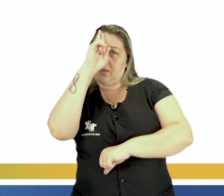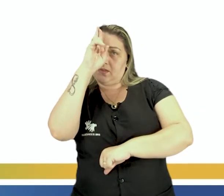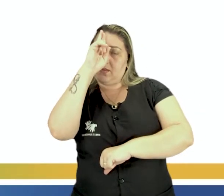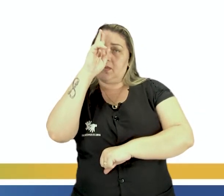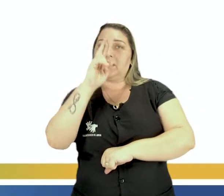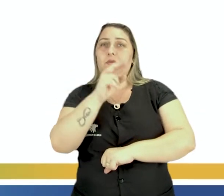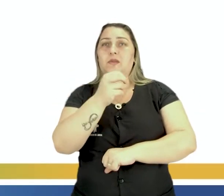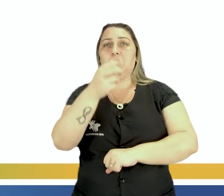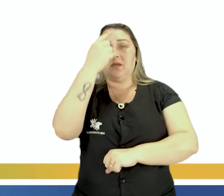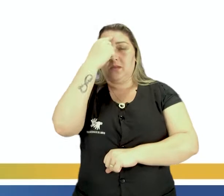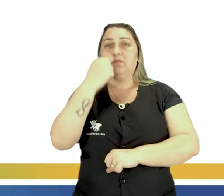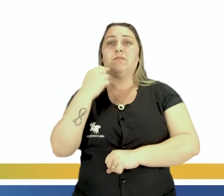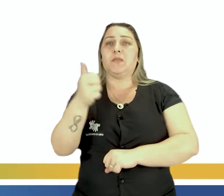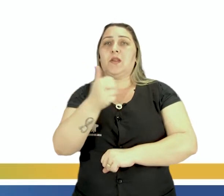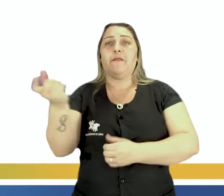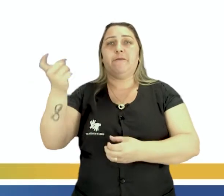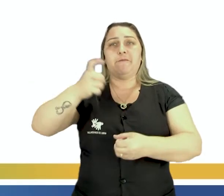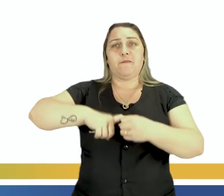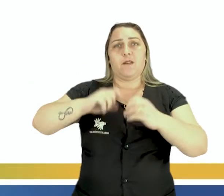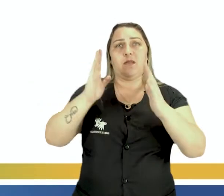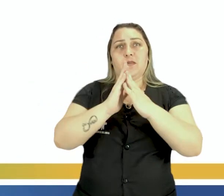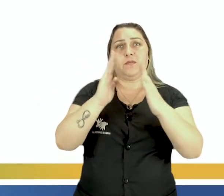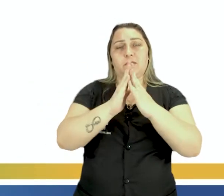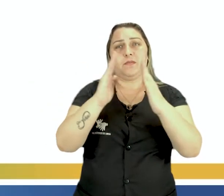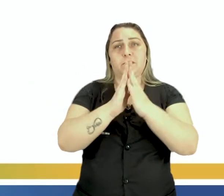Go back home, voltar para casa.